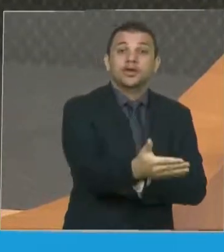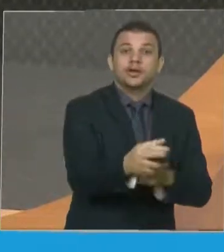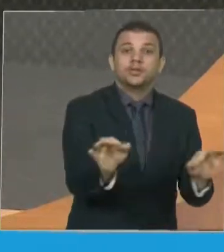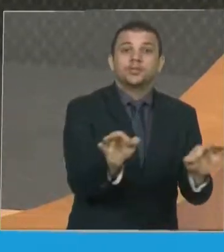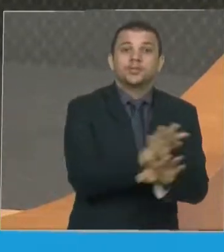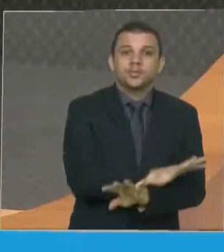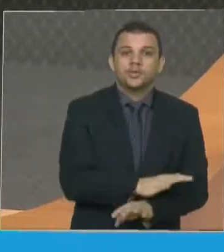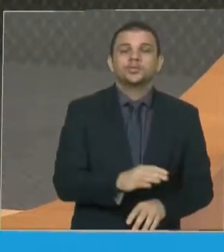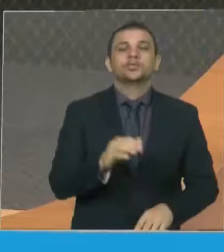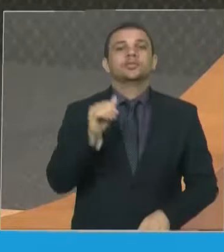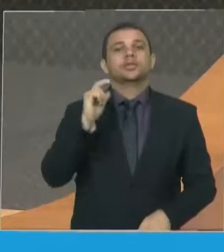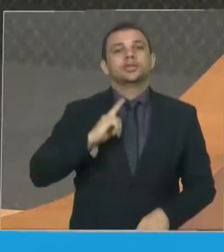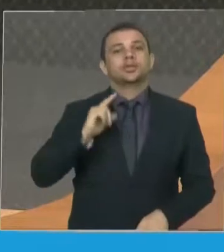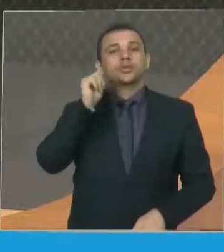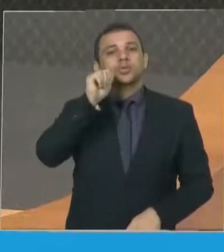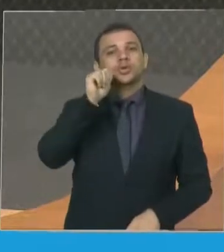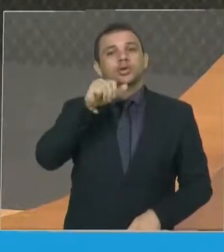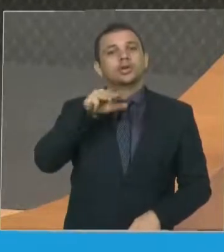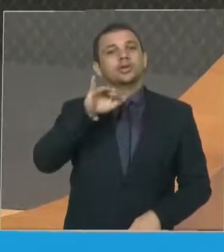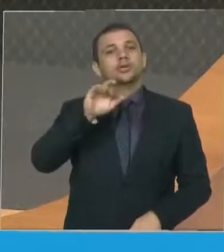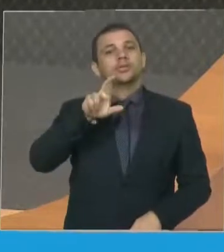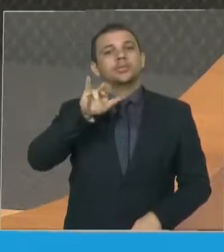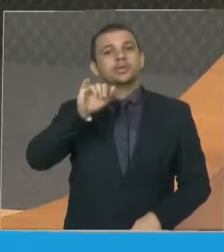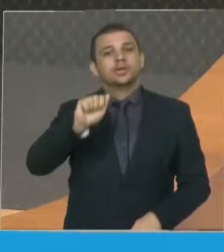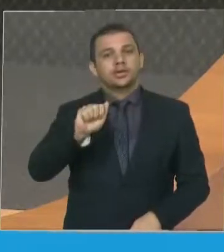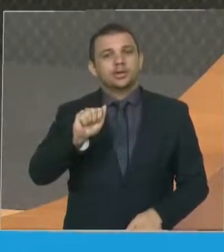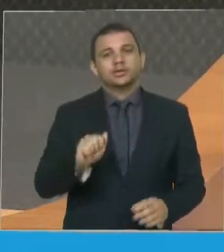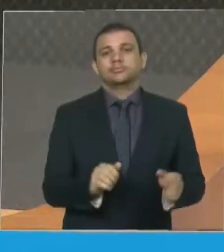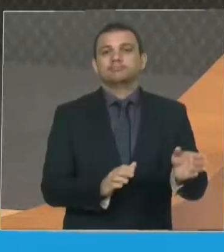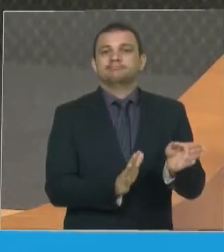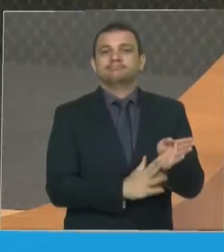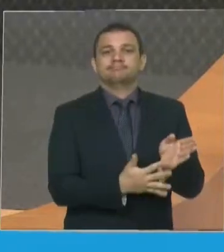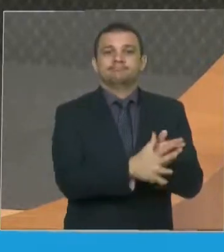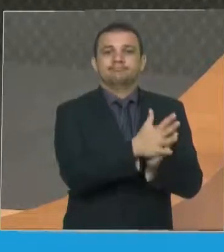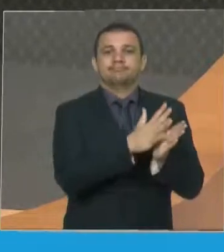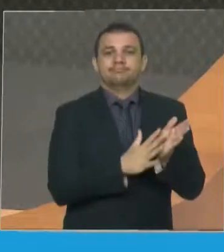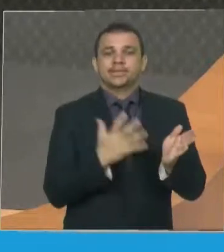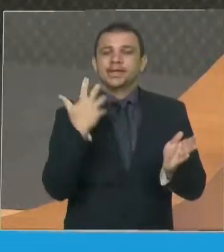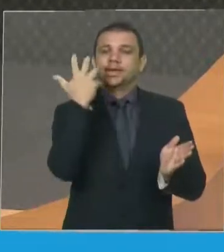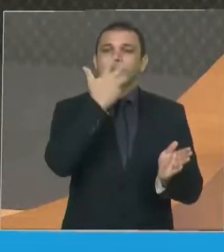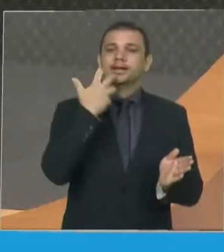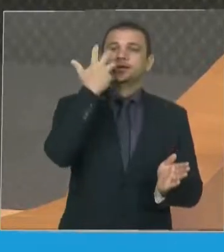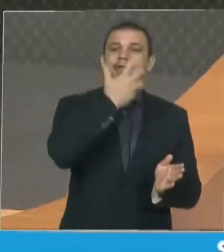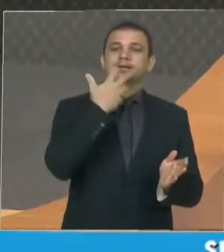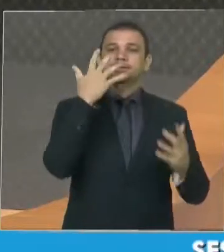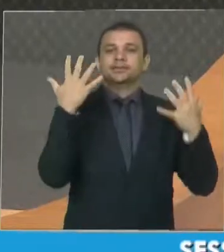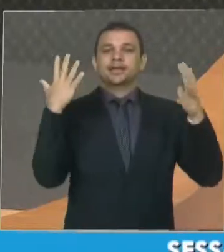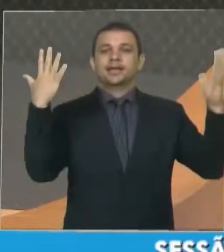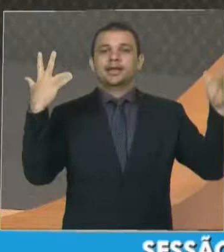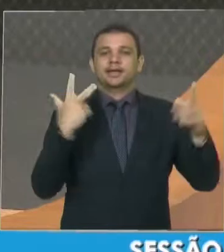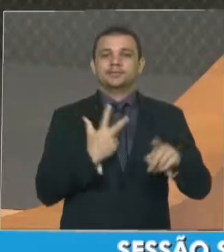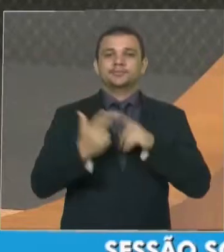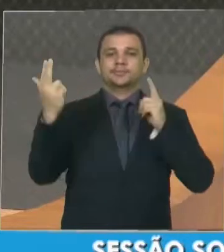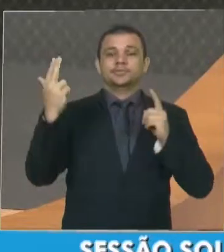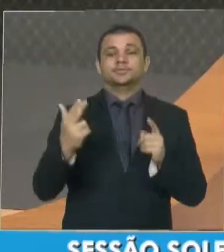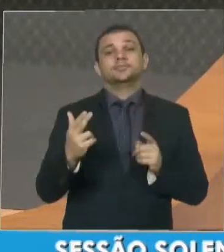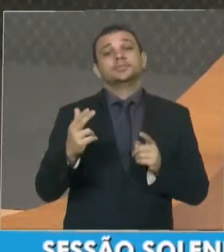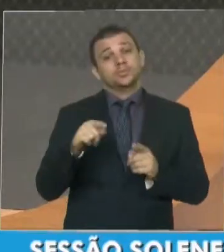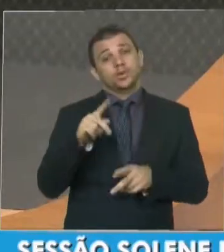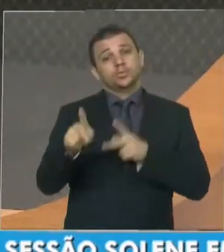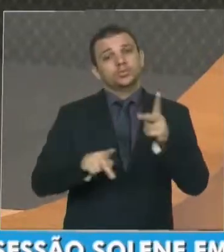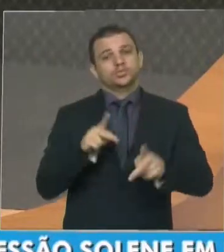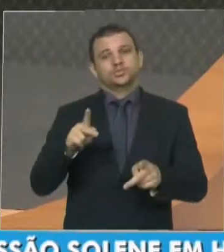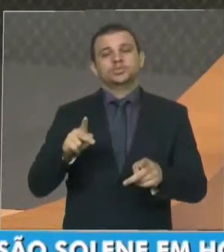Então, Israel é o nosso povo de Deus. E tenho certeza que nós estamos aqui numa sessão solene na